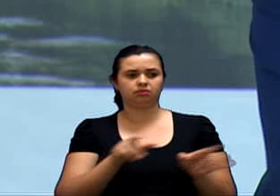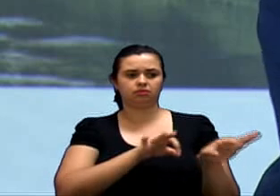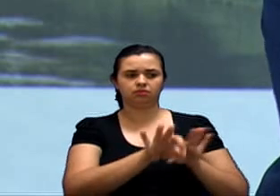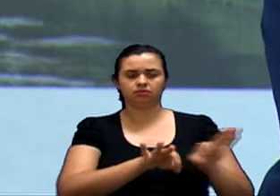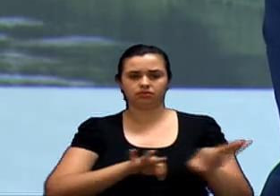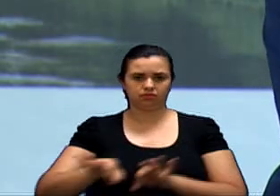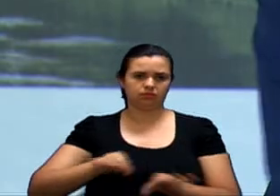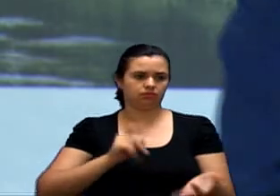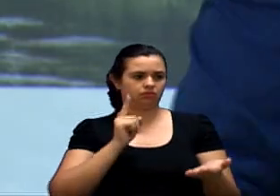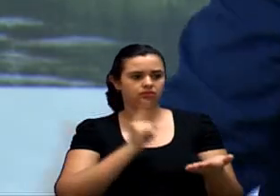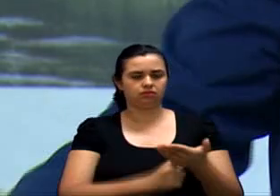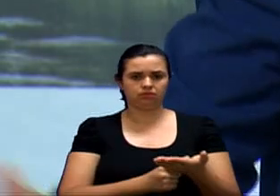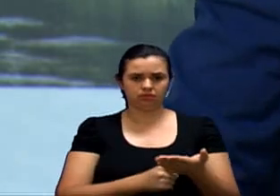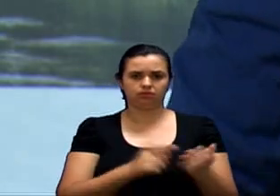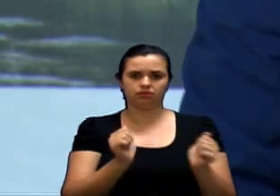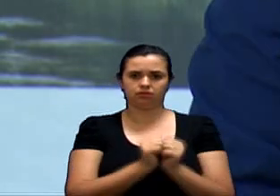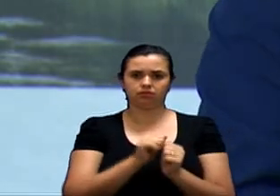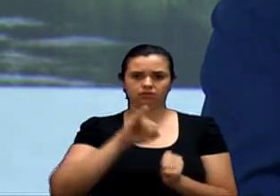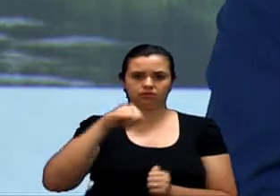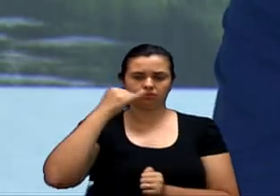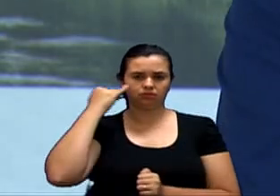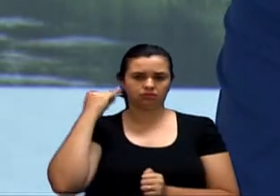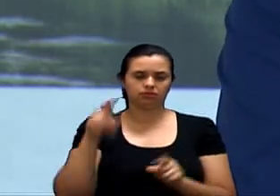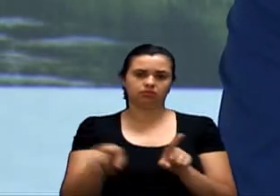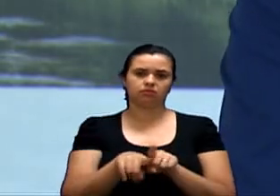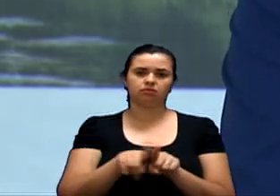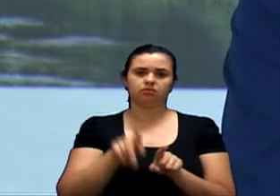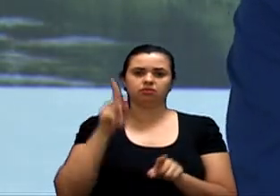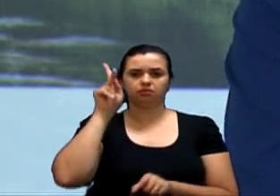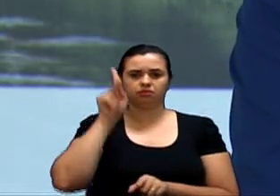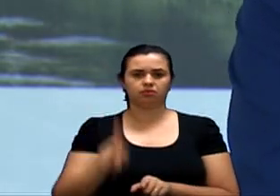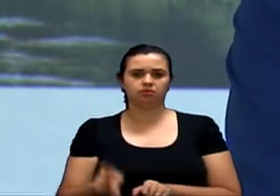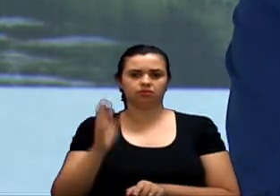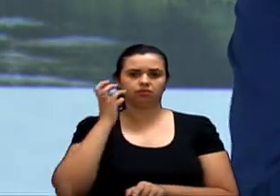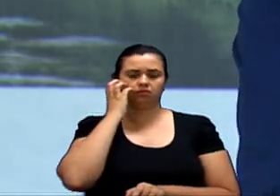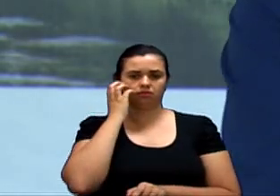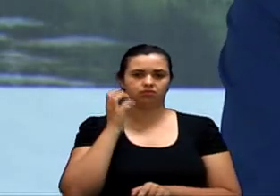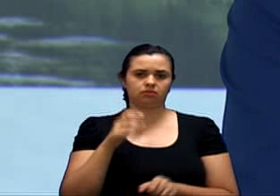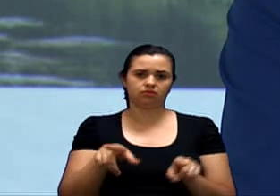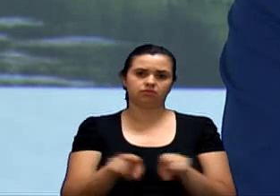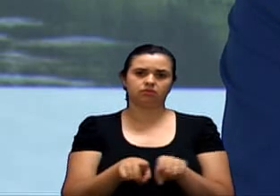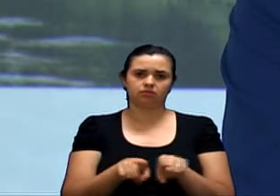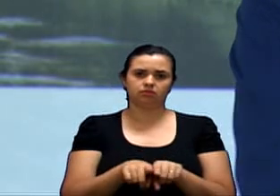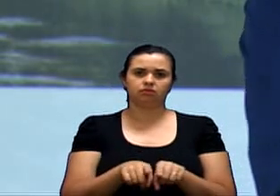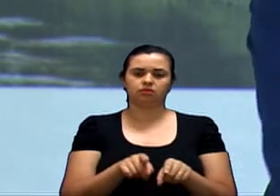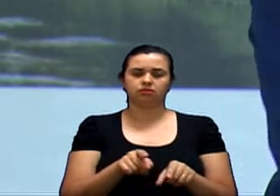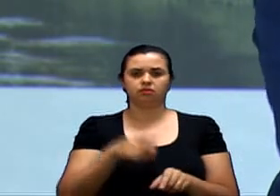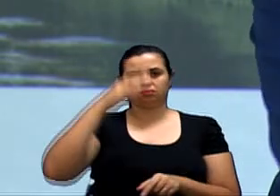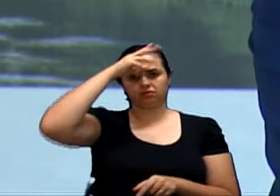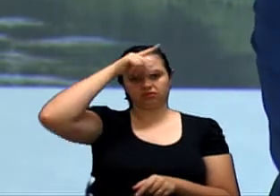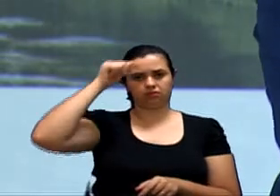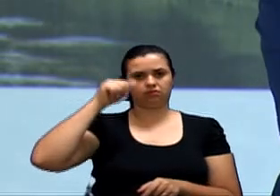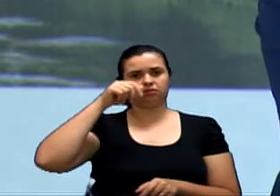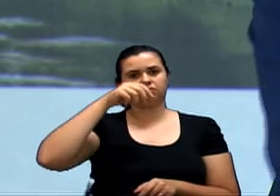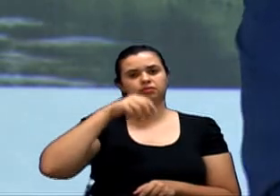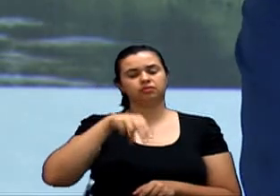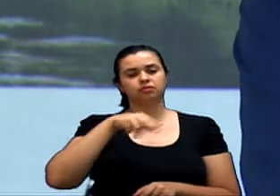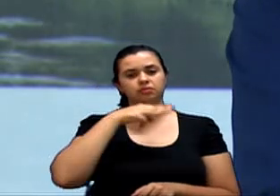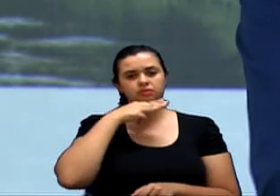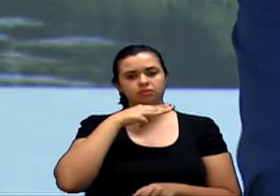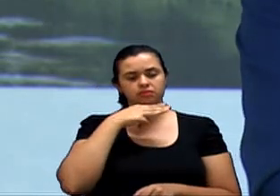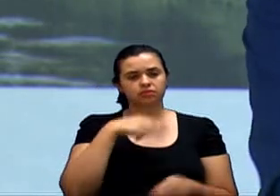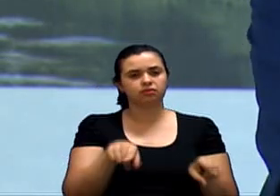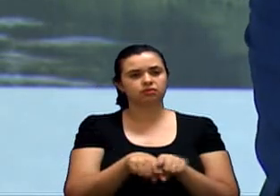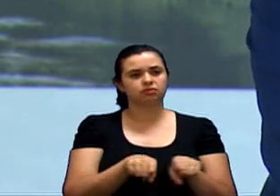feito junto ao João naquela época, junto ao presidente, aqui o nosso da casa, que é o Cláudio, junto ao prefeito Rodrigo Anga, estamos solucionando e até